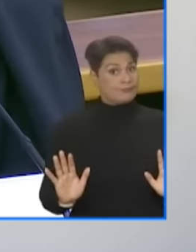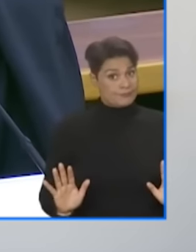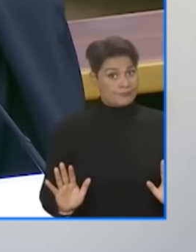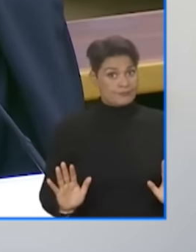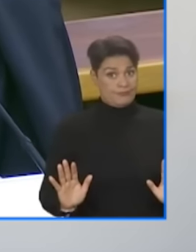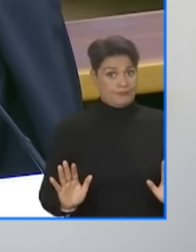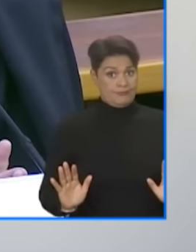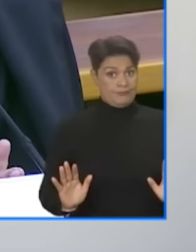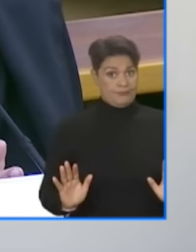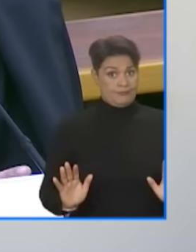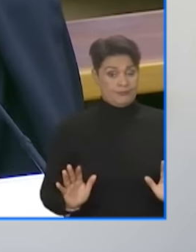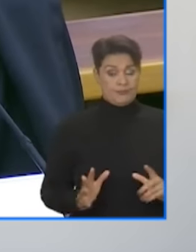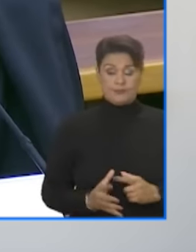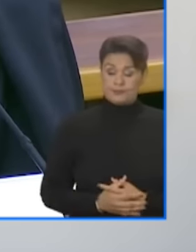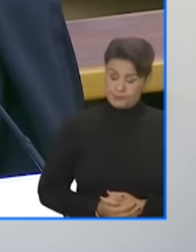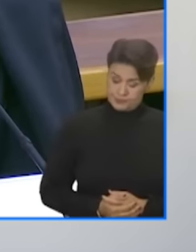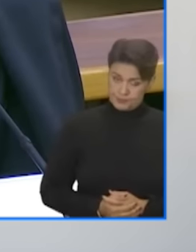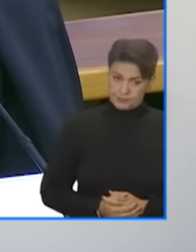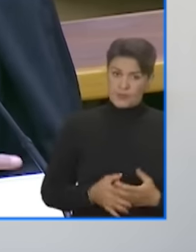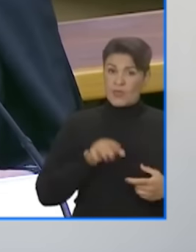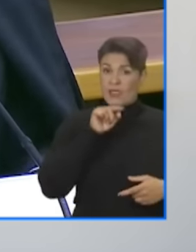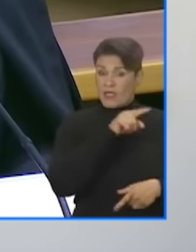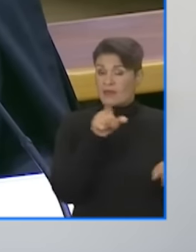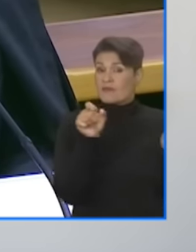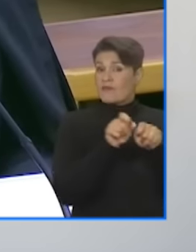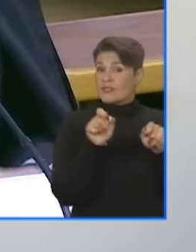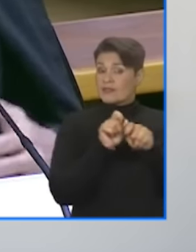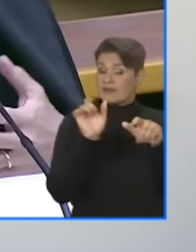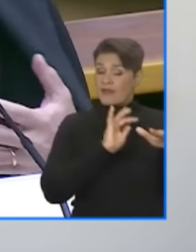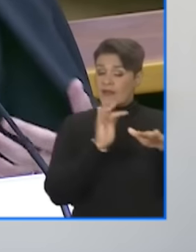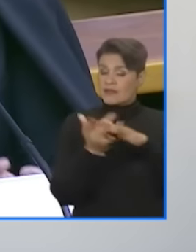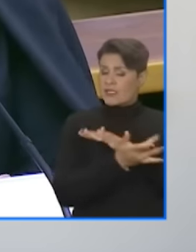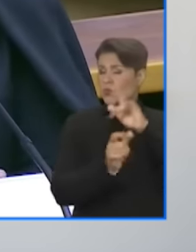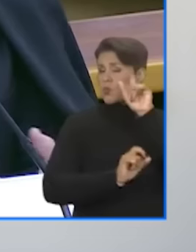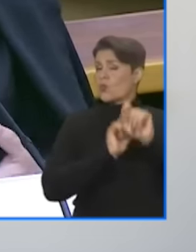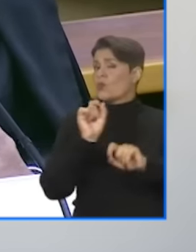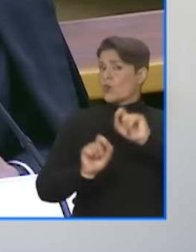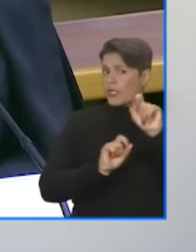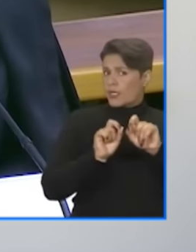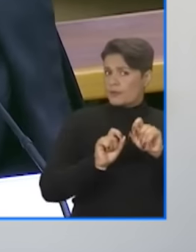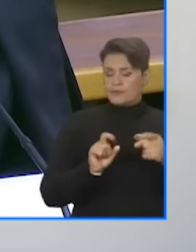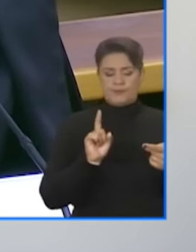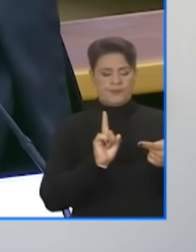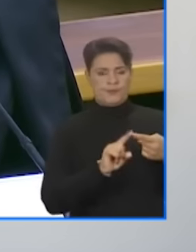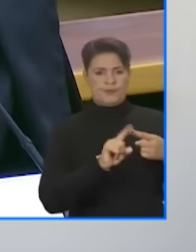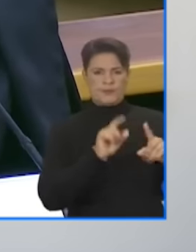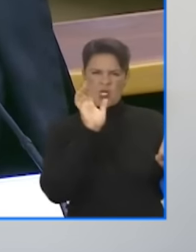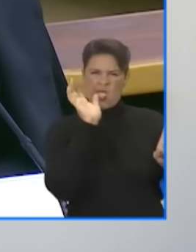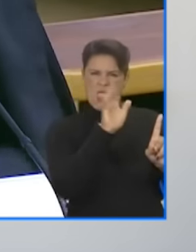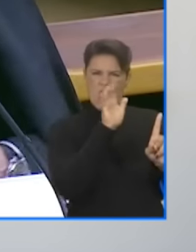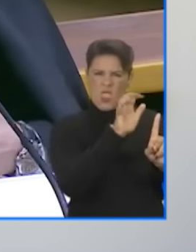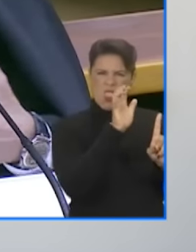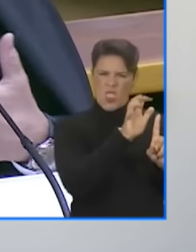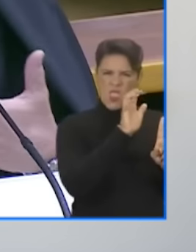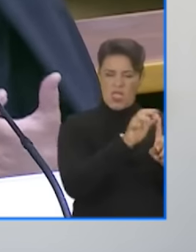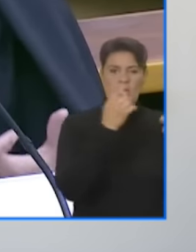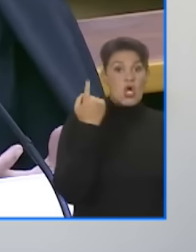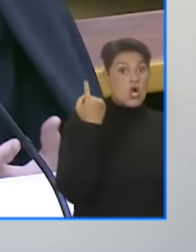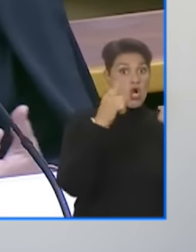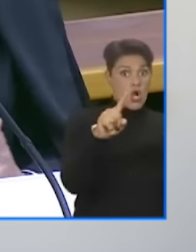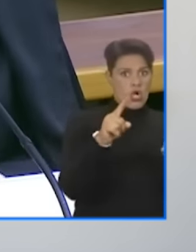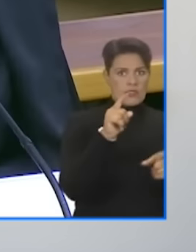Supremo num tema aí que é um tema que coloca em confronto duas casas, dois dos três poderes da República. Léo,